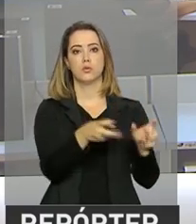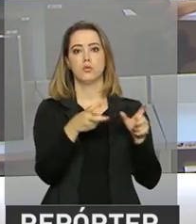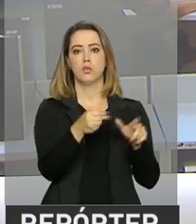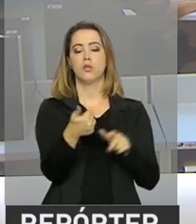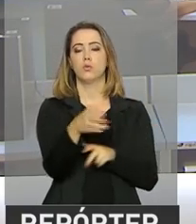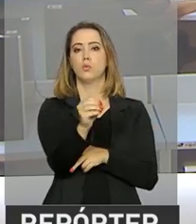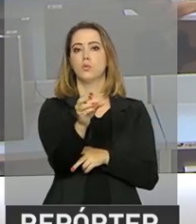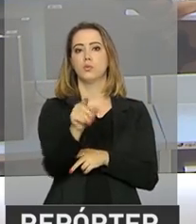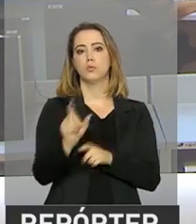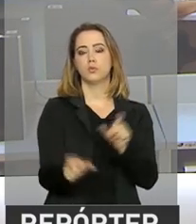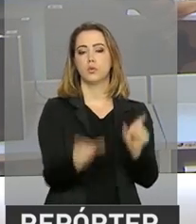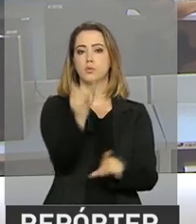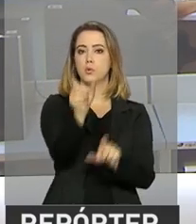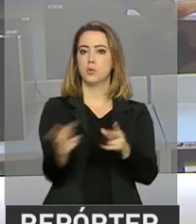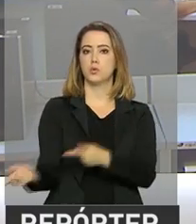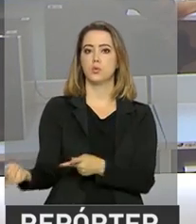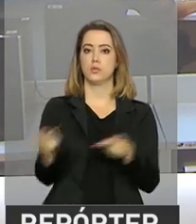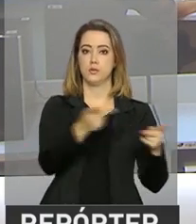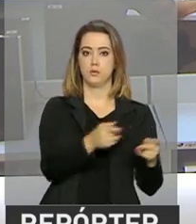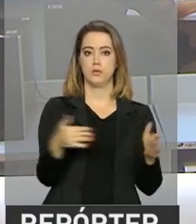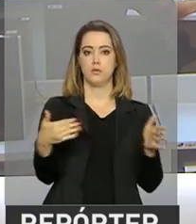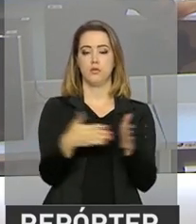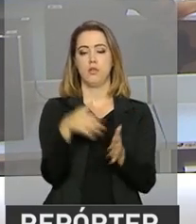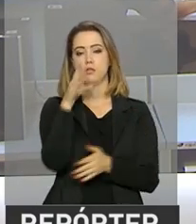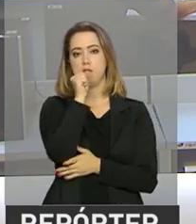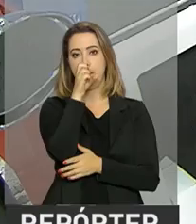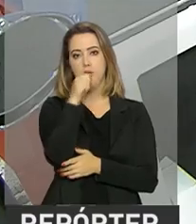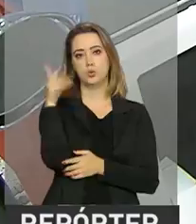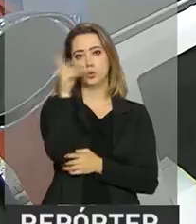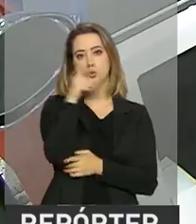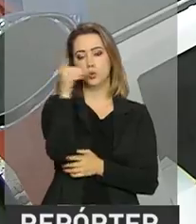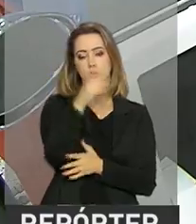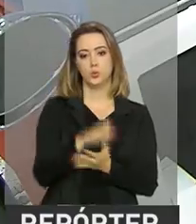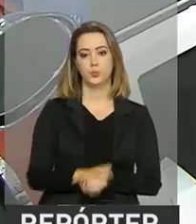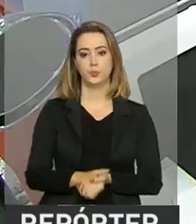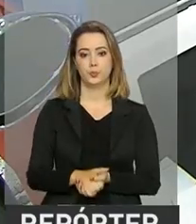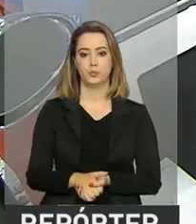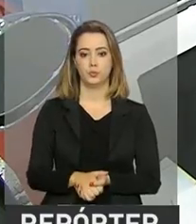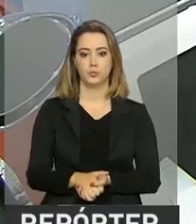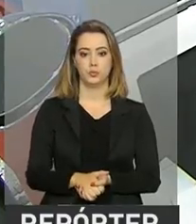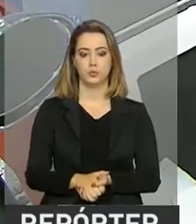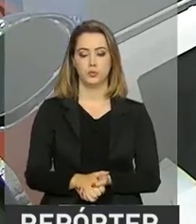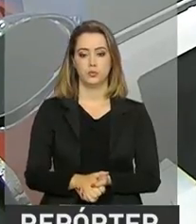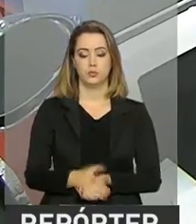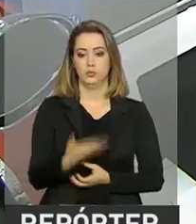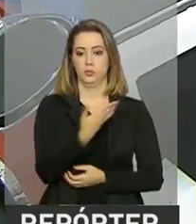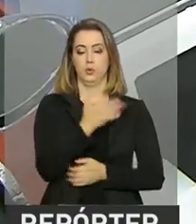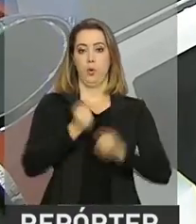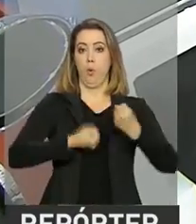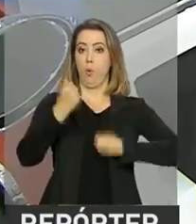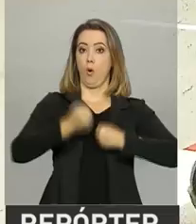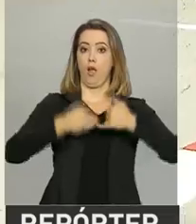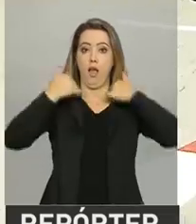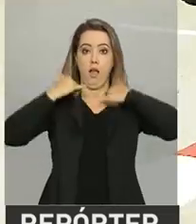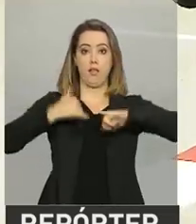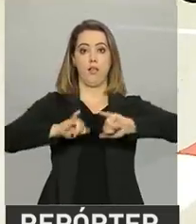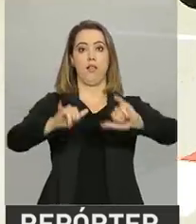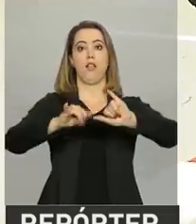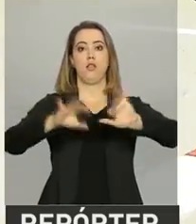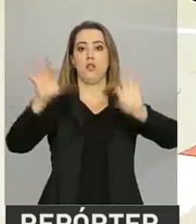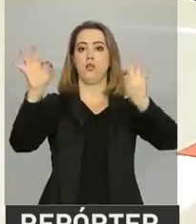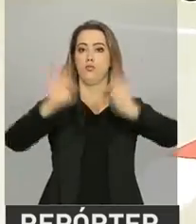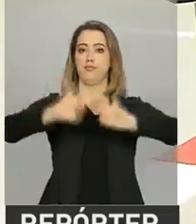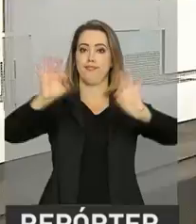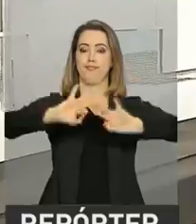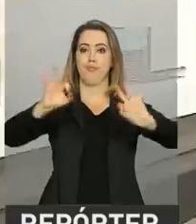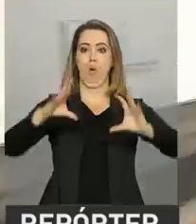é receber 100 mil visitantes até o fim de semana. Um carro elétrico que não polui o meio ambiente com custo